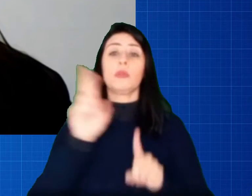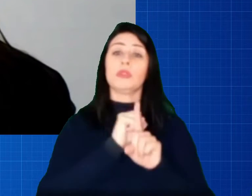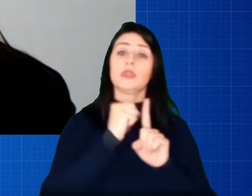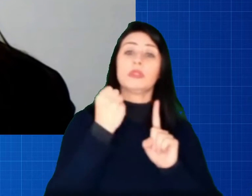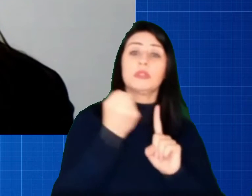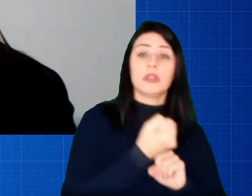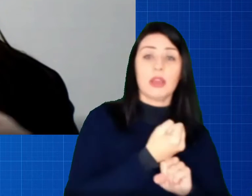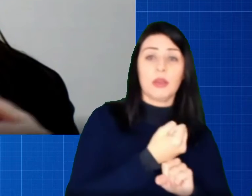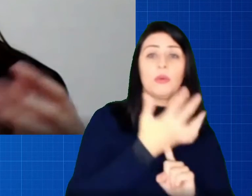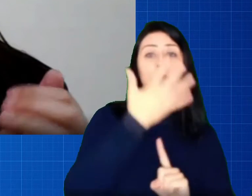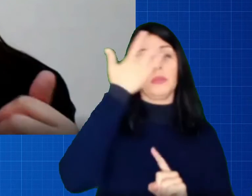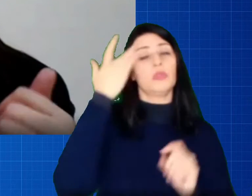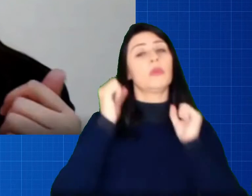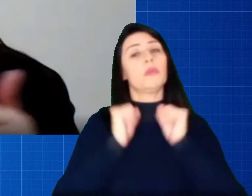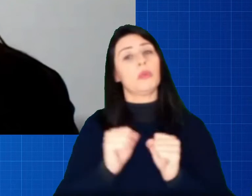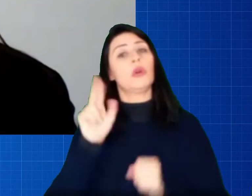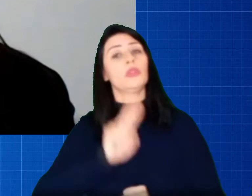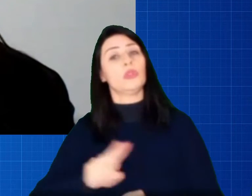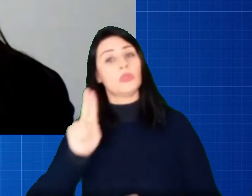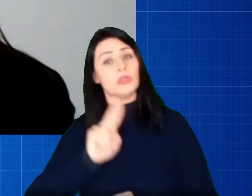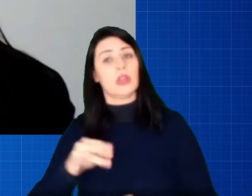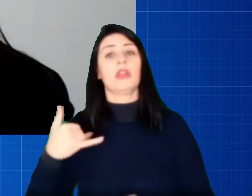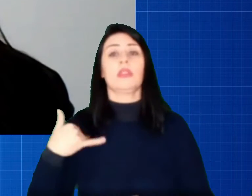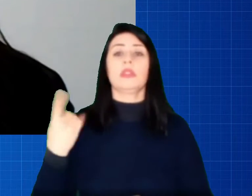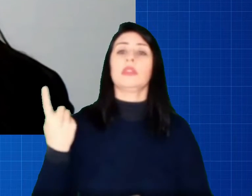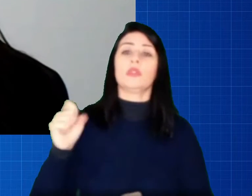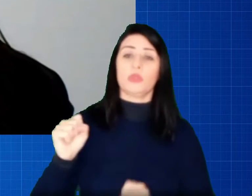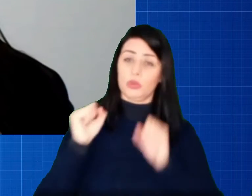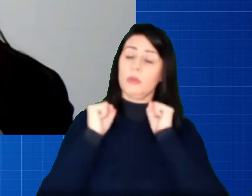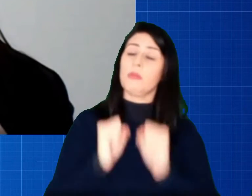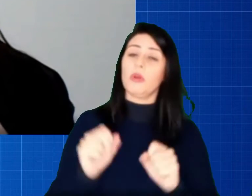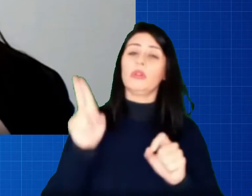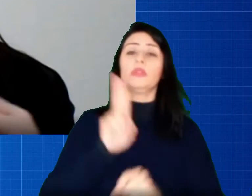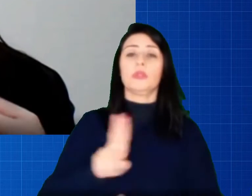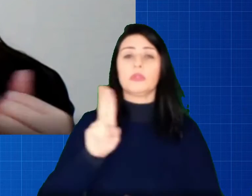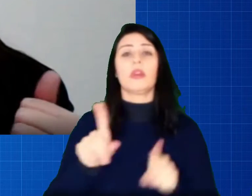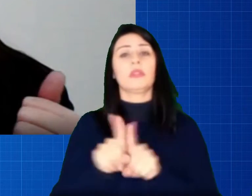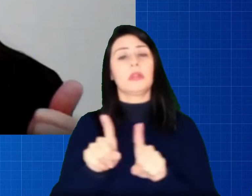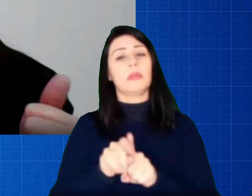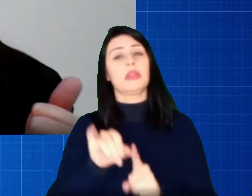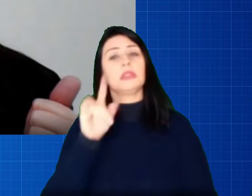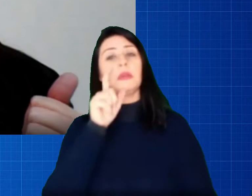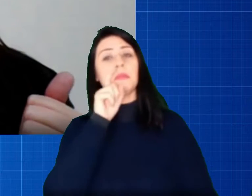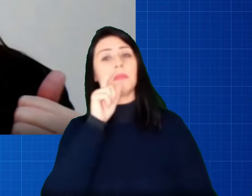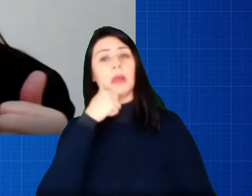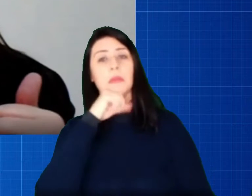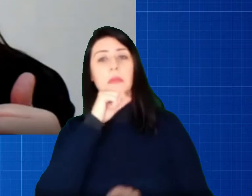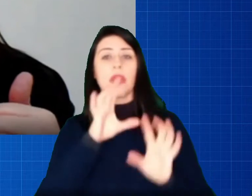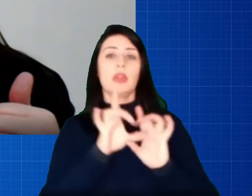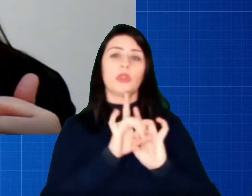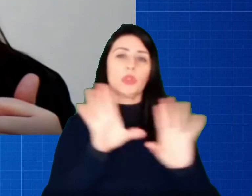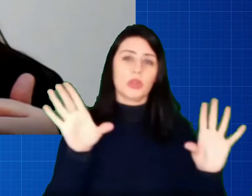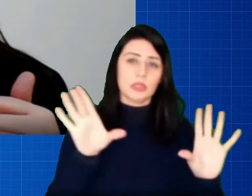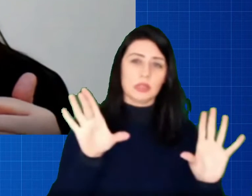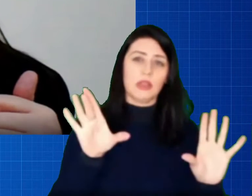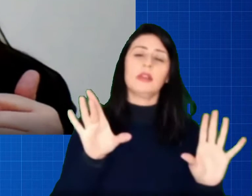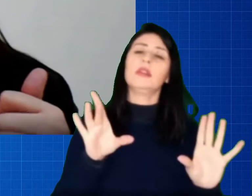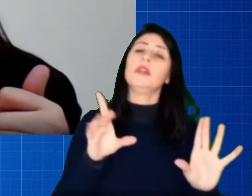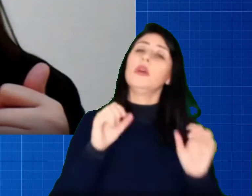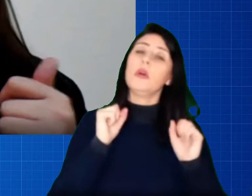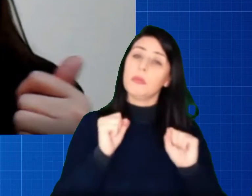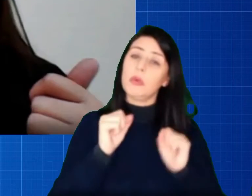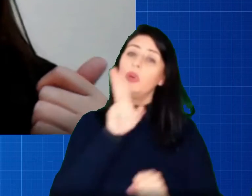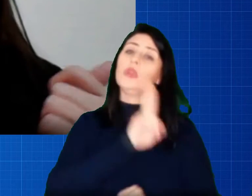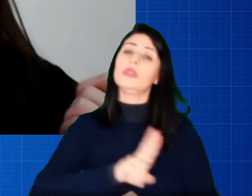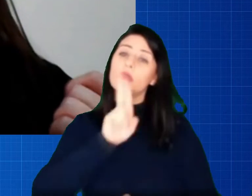têm. Assim como tem outros direitos, por exemplo, o nome social, né, que as pessoas já podem estar utilizando, inclusive os menores de idade podem estar utilizando,